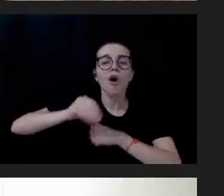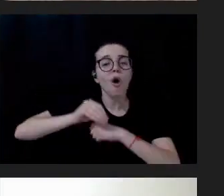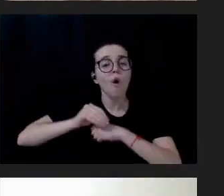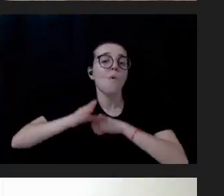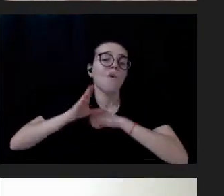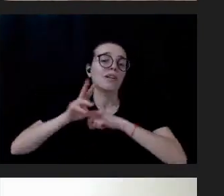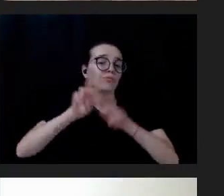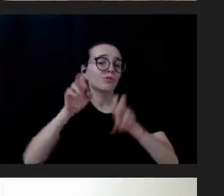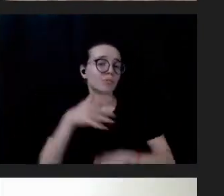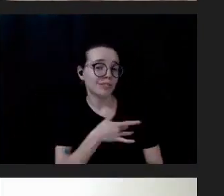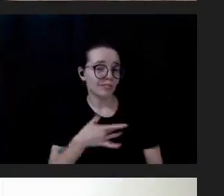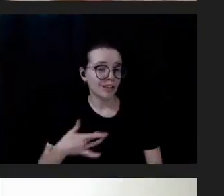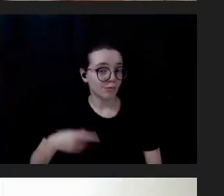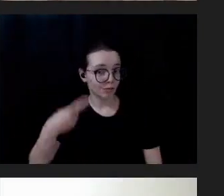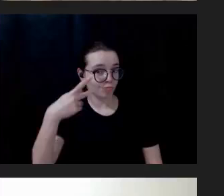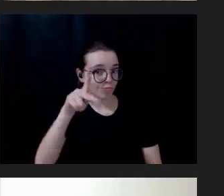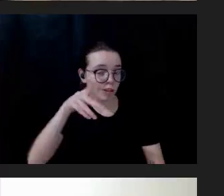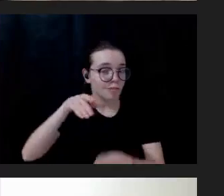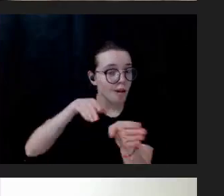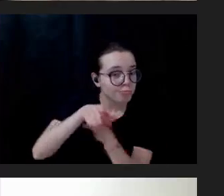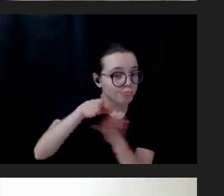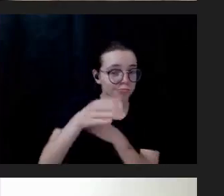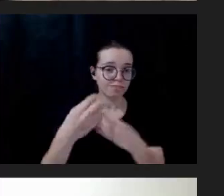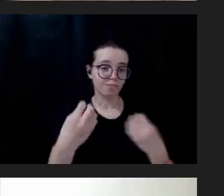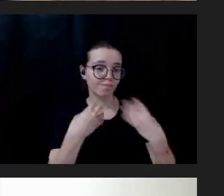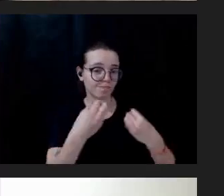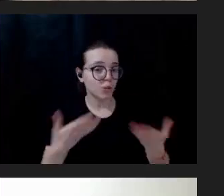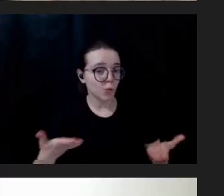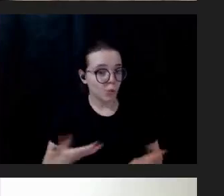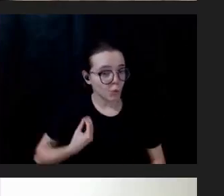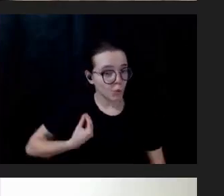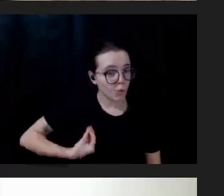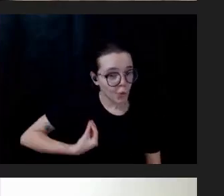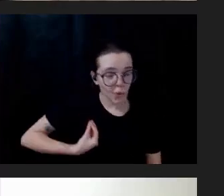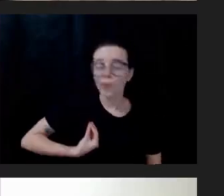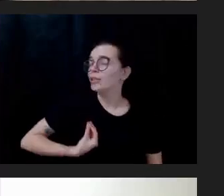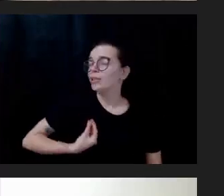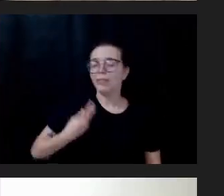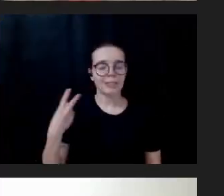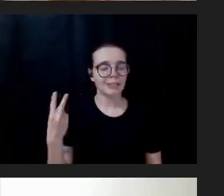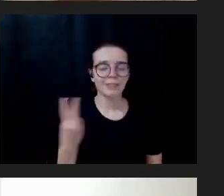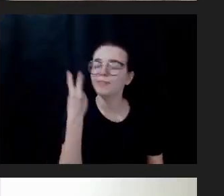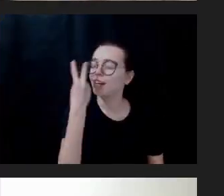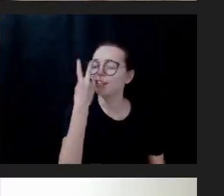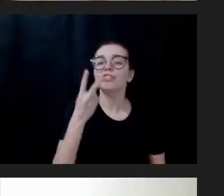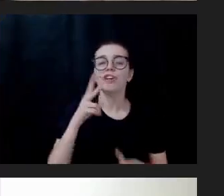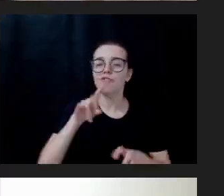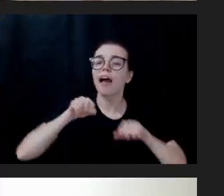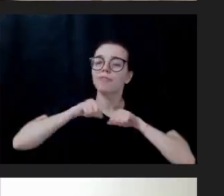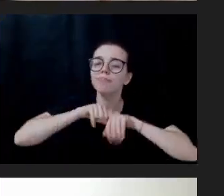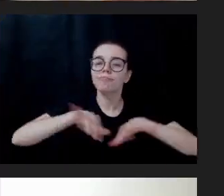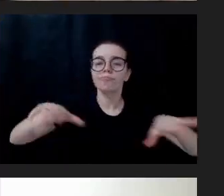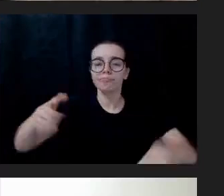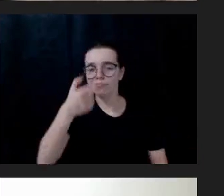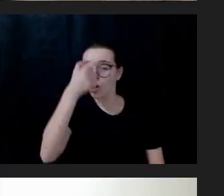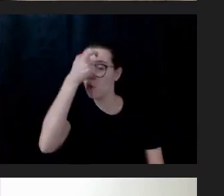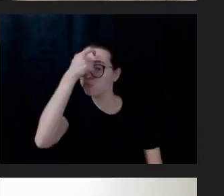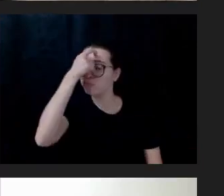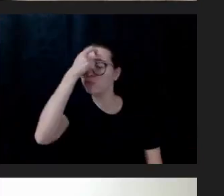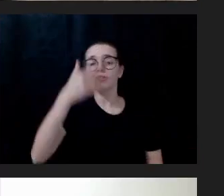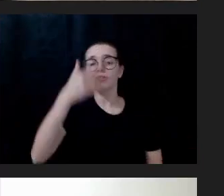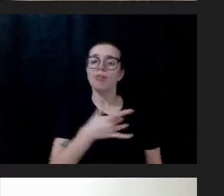foram valiosos e certamente contribuirão para a conscientização e o bem-estar de todos. Gratidão pela